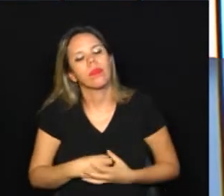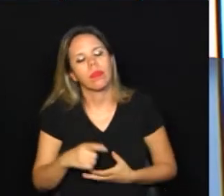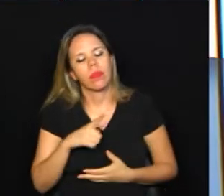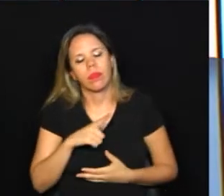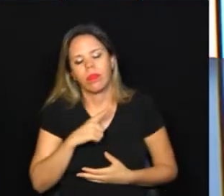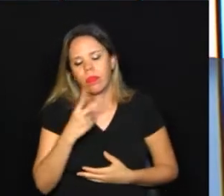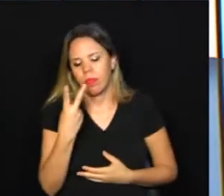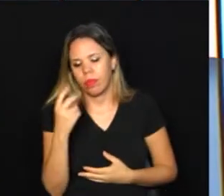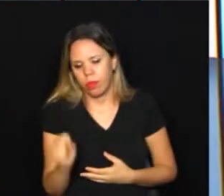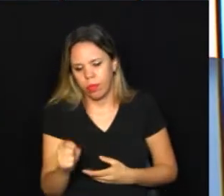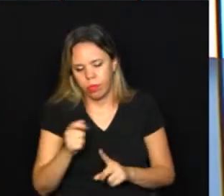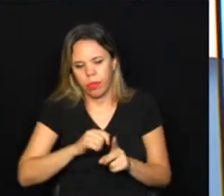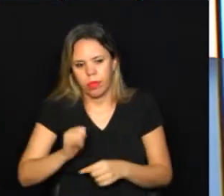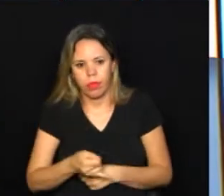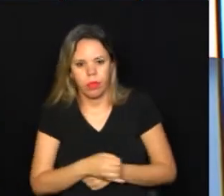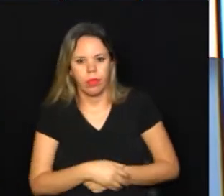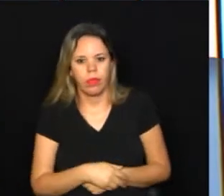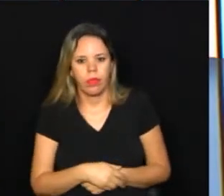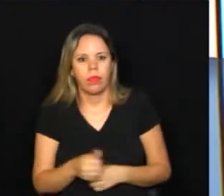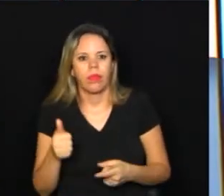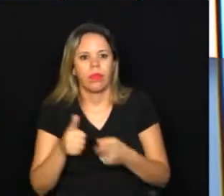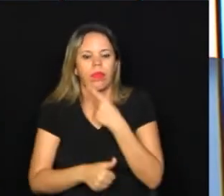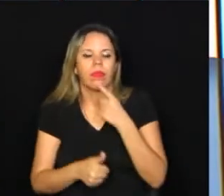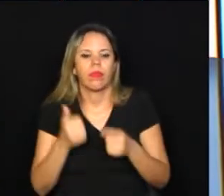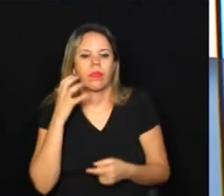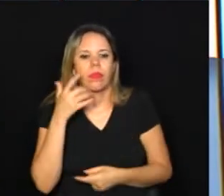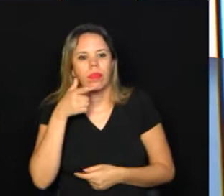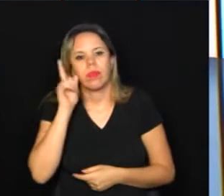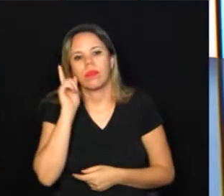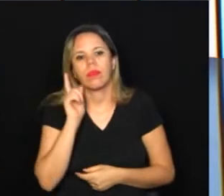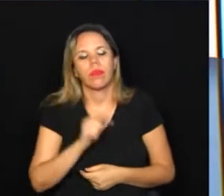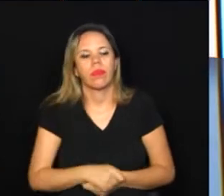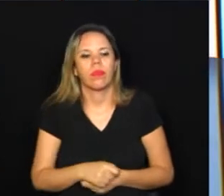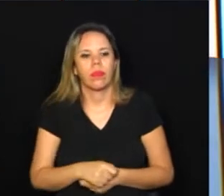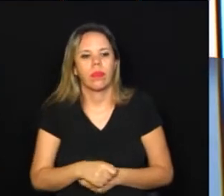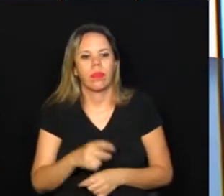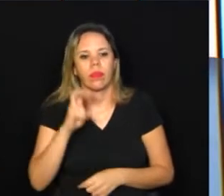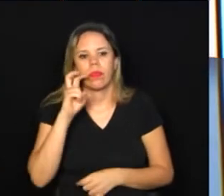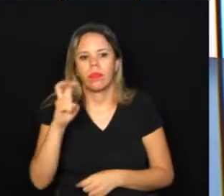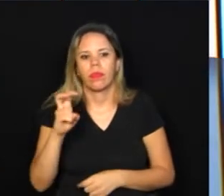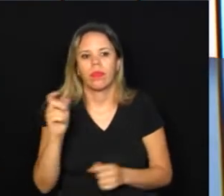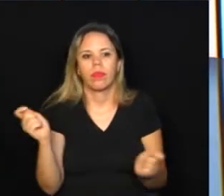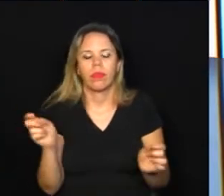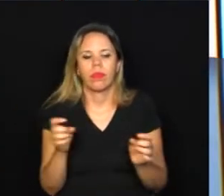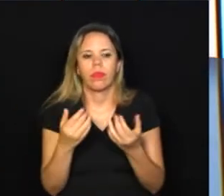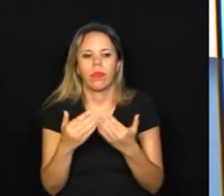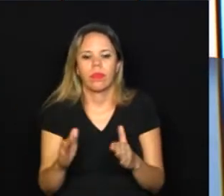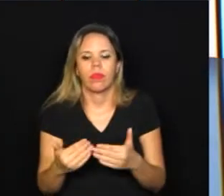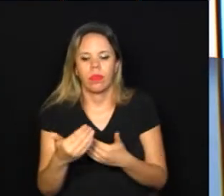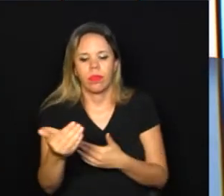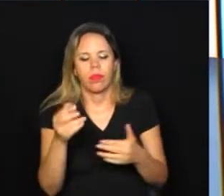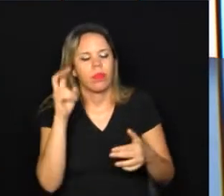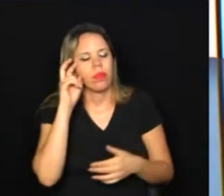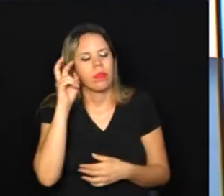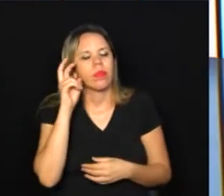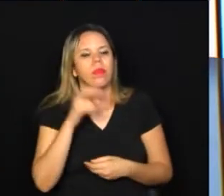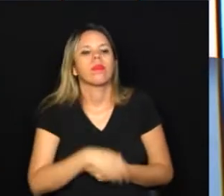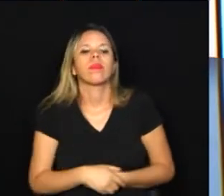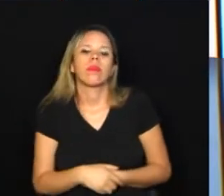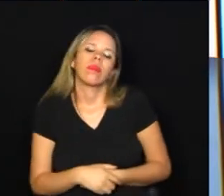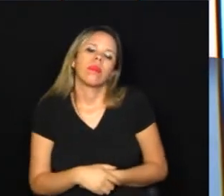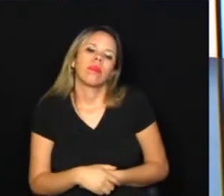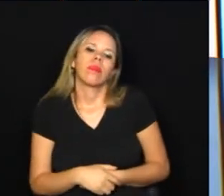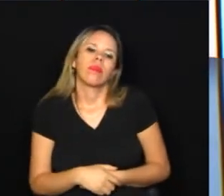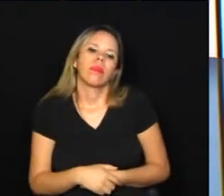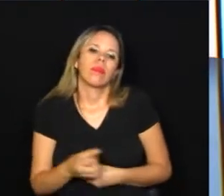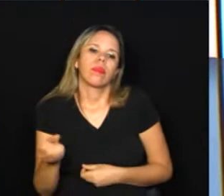dia 28 de janeiro, 1º de fevereiro ontem e mais 5 que devem ser abertos na próxima quinta-feira. Com